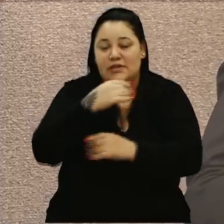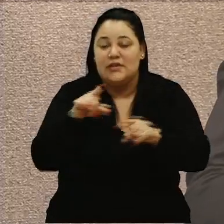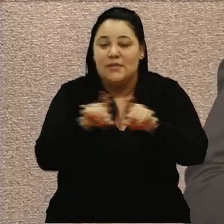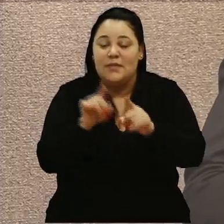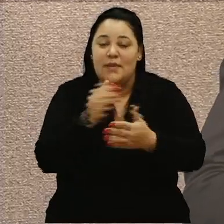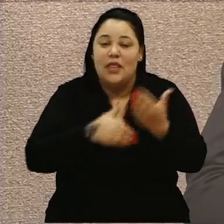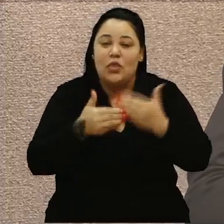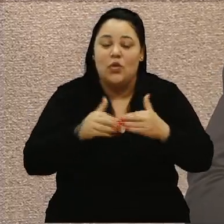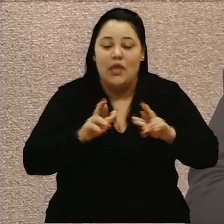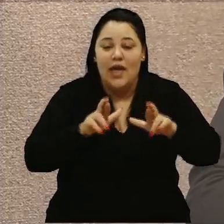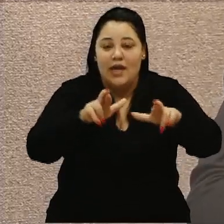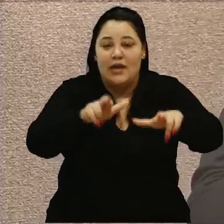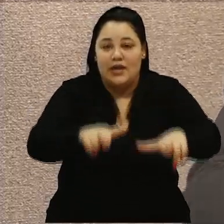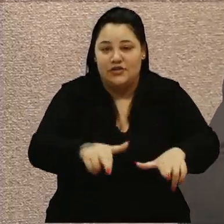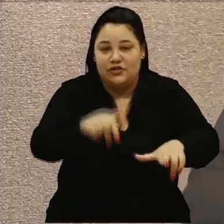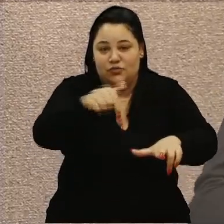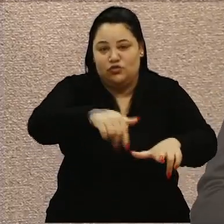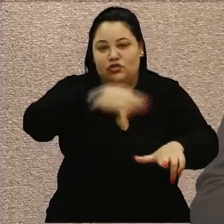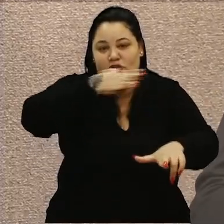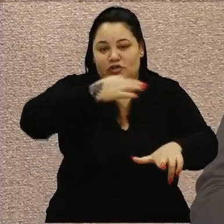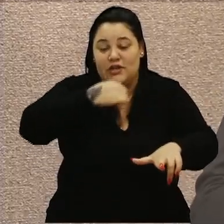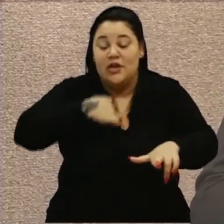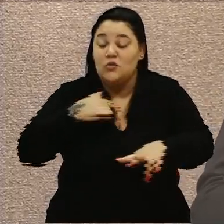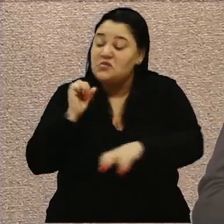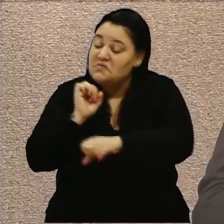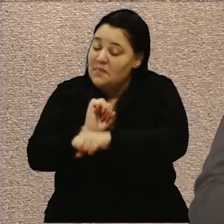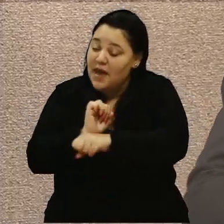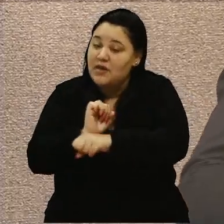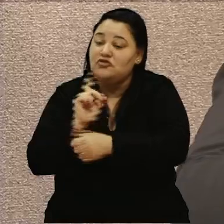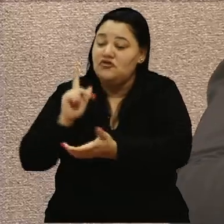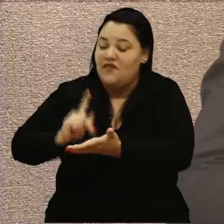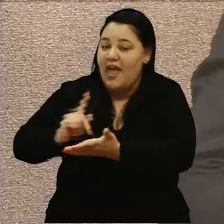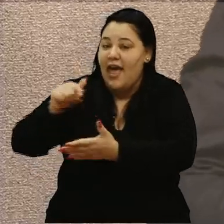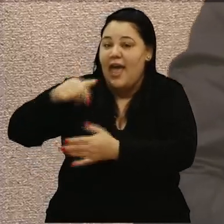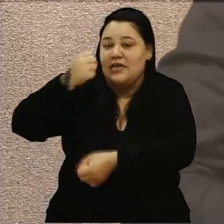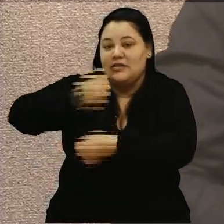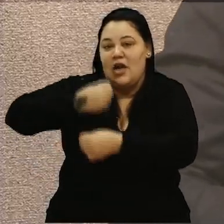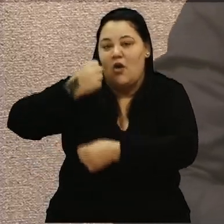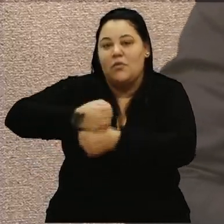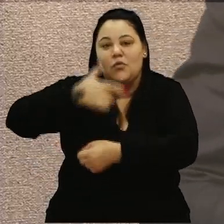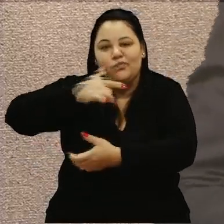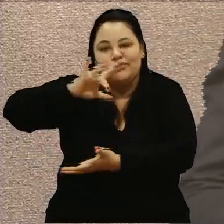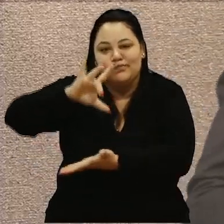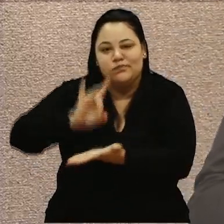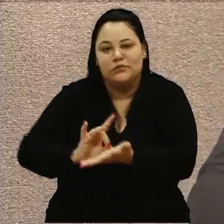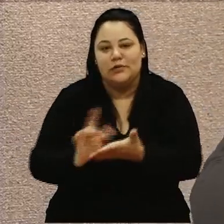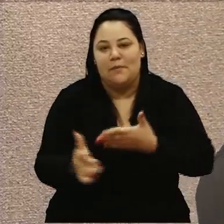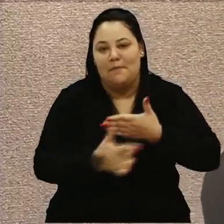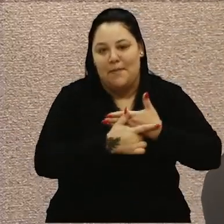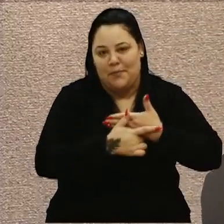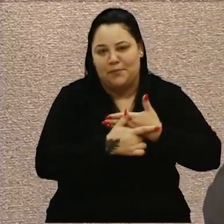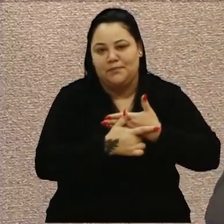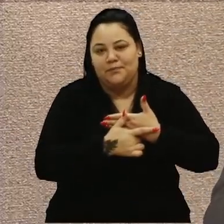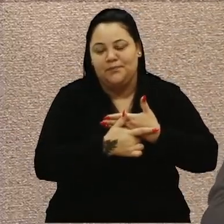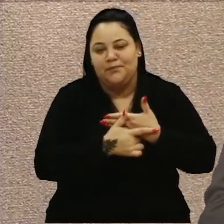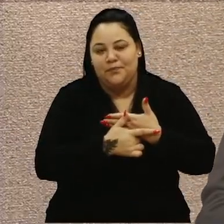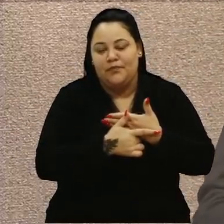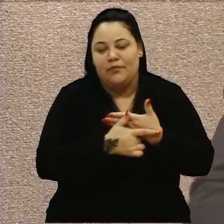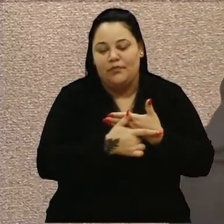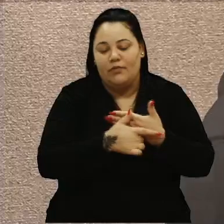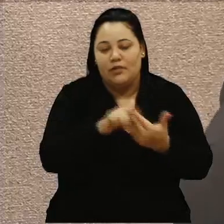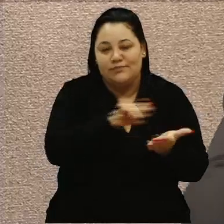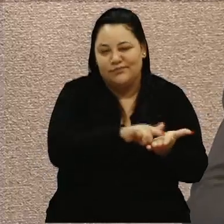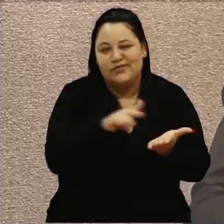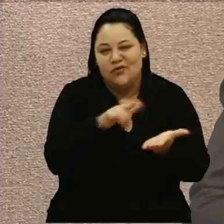região. Esperamos que, de fato, essa obra saia do papel. Então, aqui, eu parabenizo a